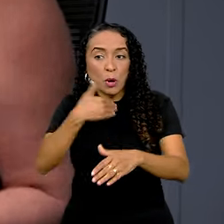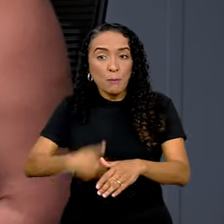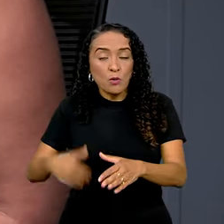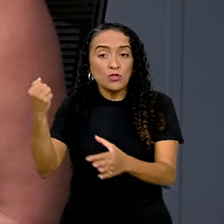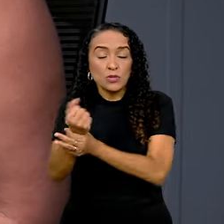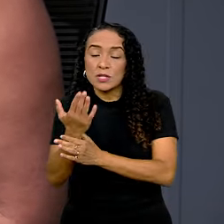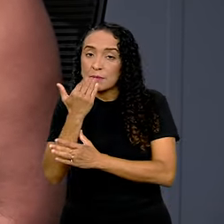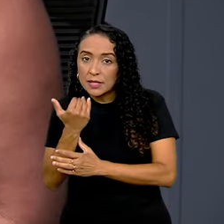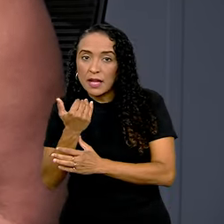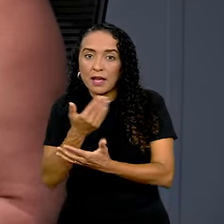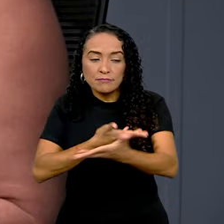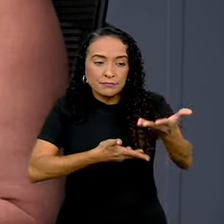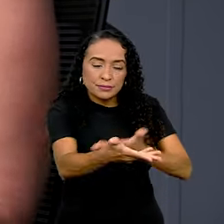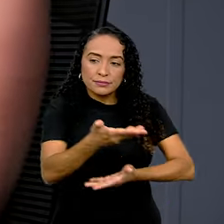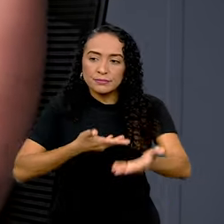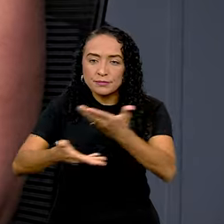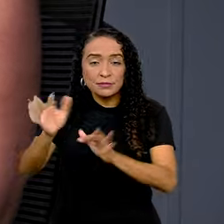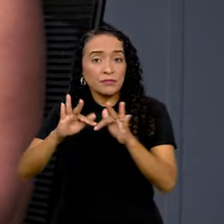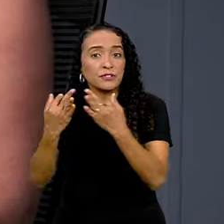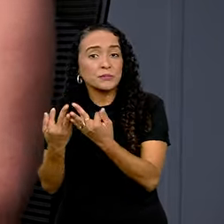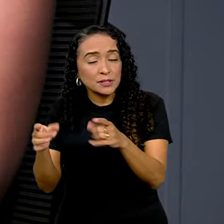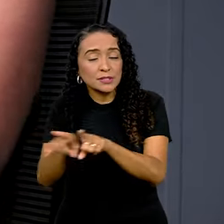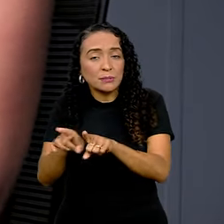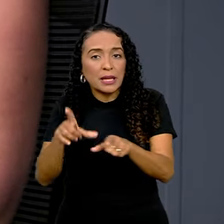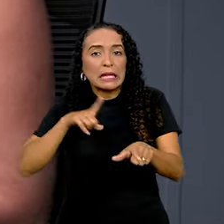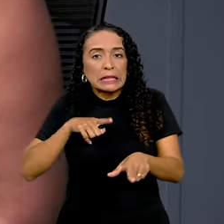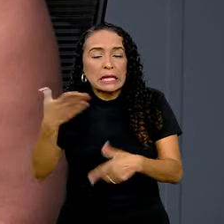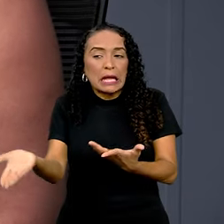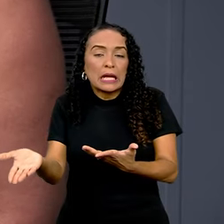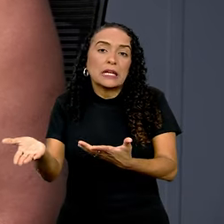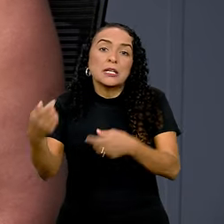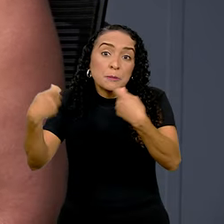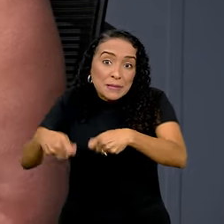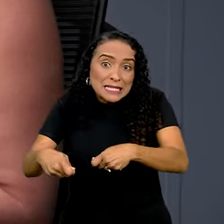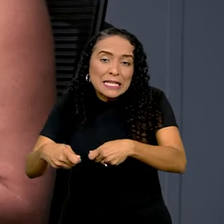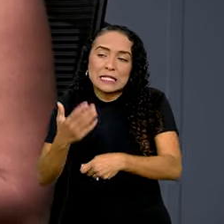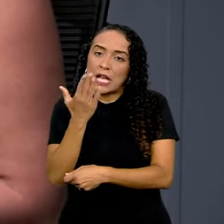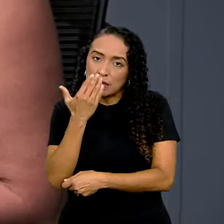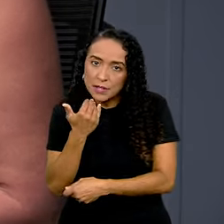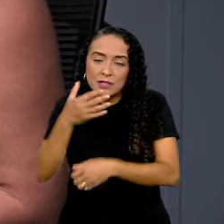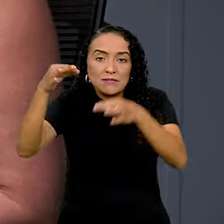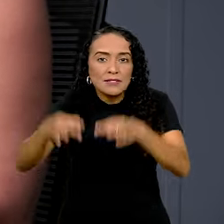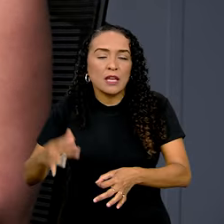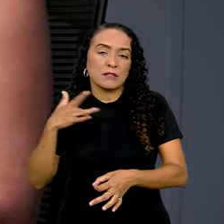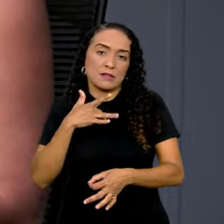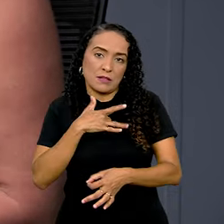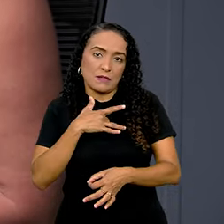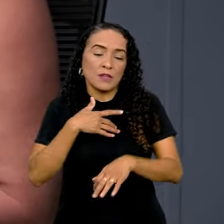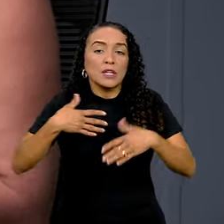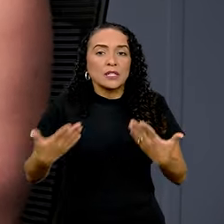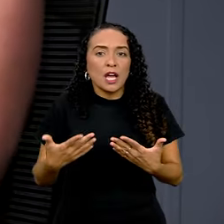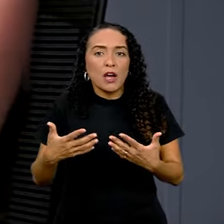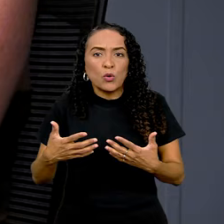equipamentos públicos de segurança alimentar para atender outras famílias que também estão eh que precisam dessa Alimentação adequada e